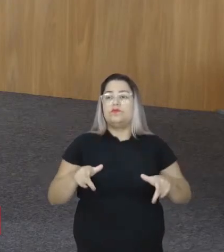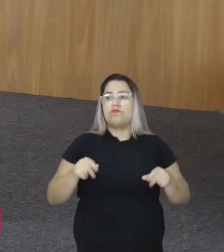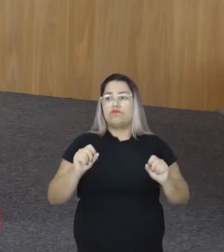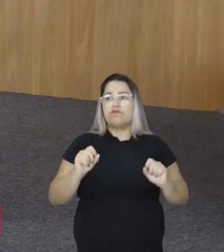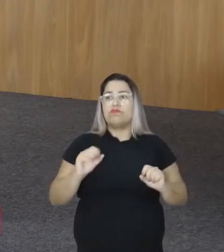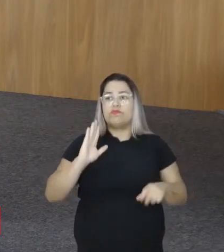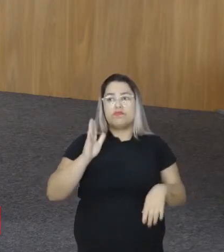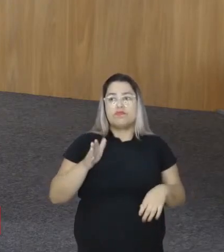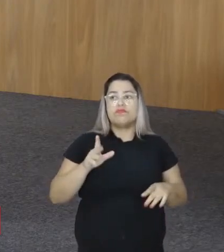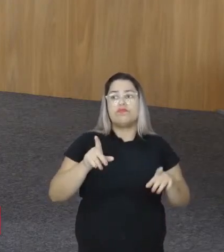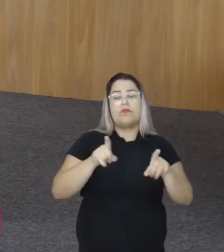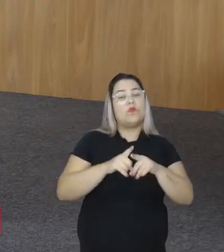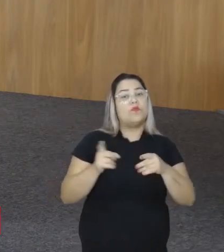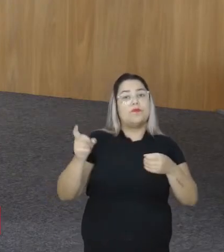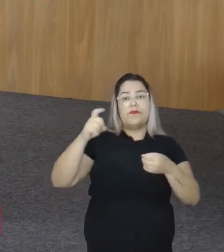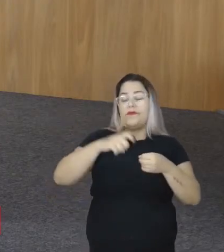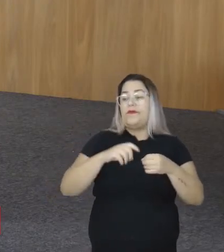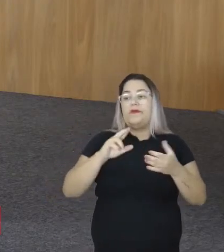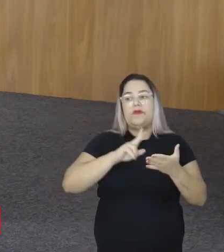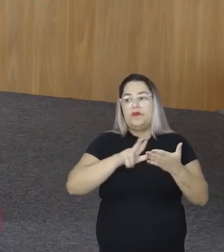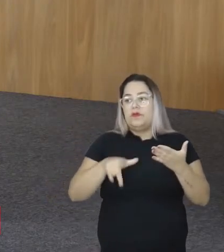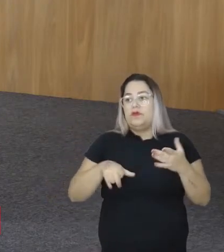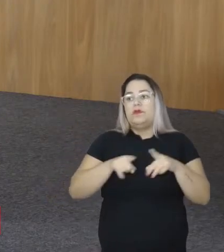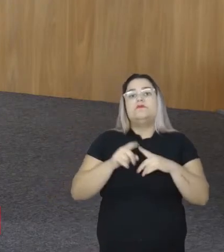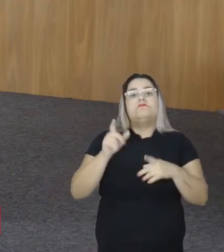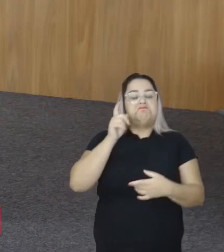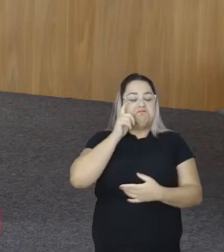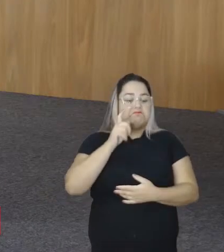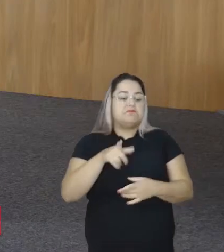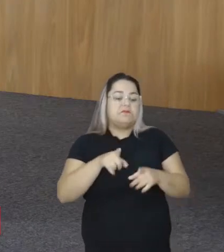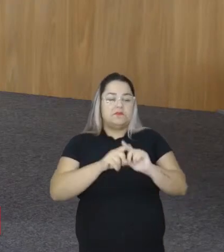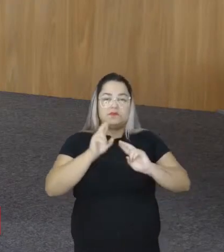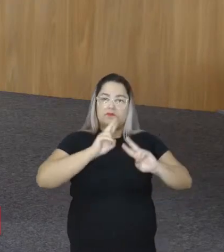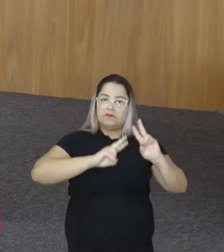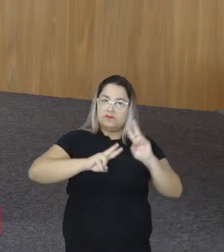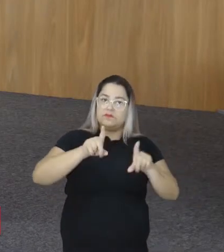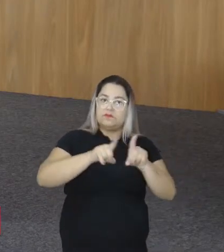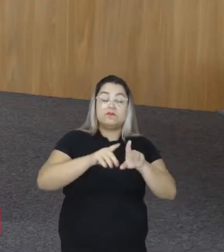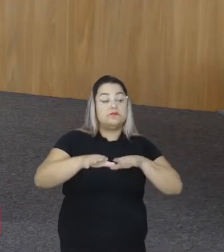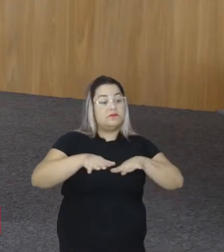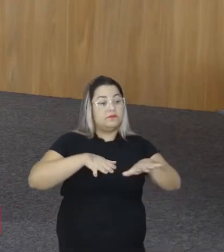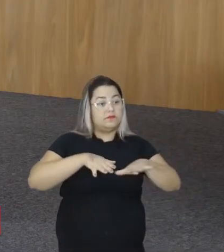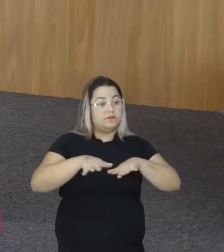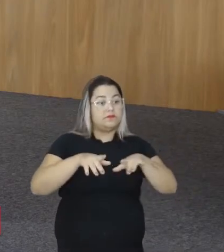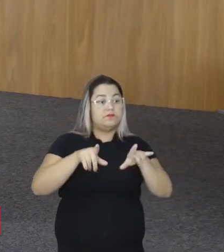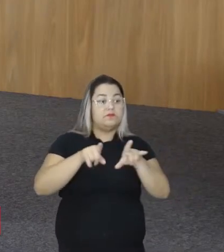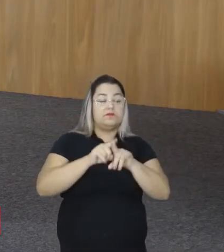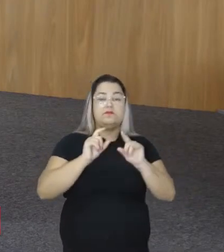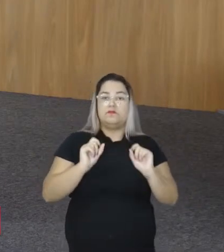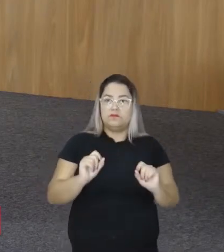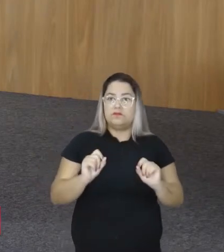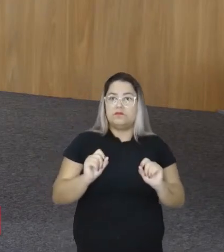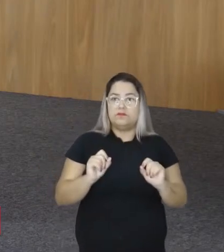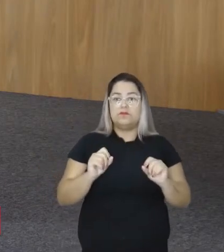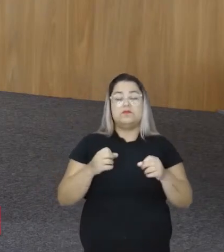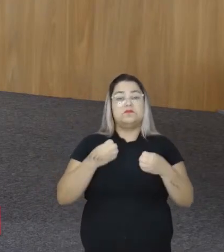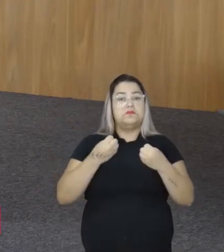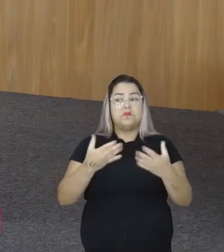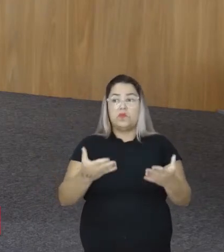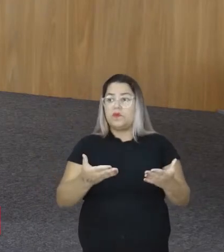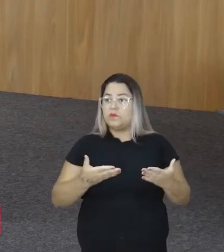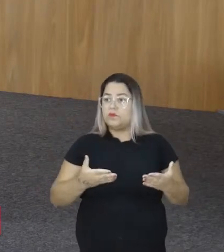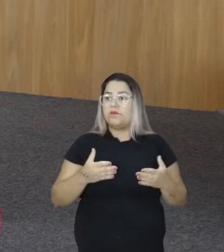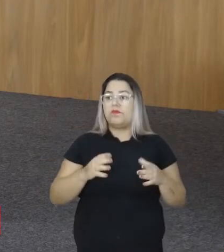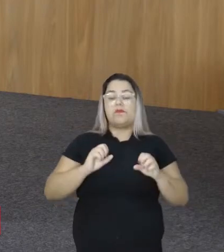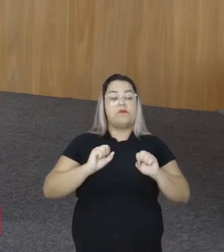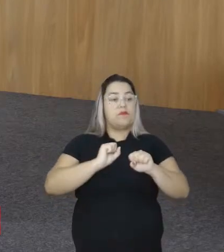foi revogado, voltou, enfim. Interessante, a gente vai acompanhar também a mobilização e os desdobramentos. Seja sempre muito bem-vindo, espero